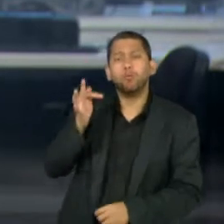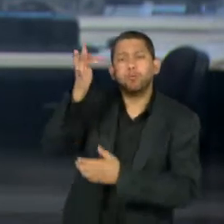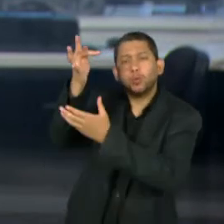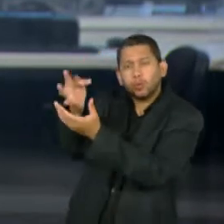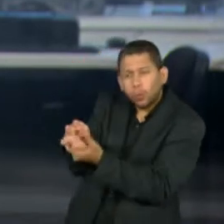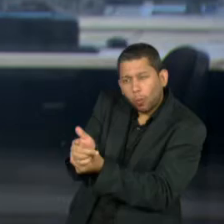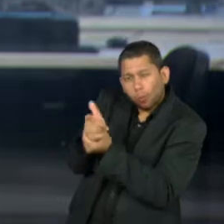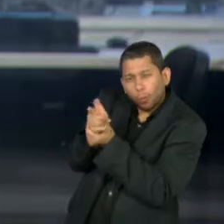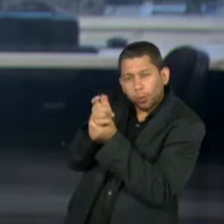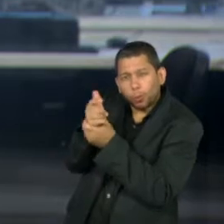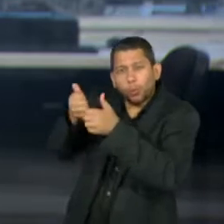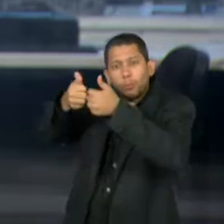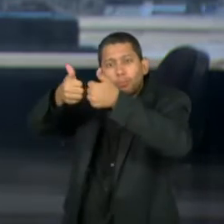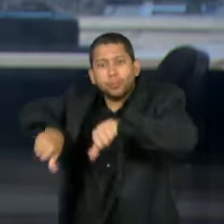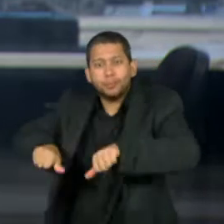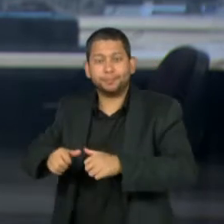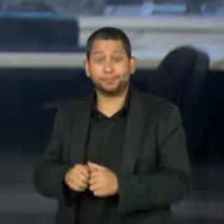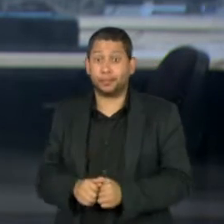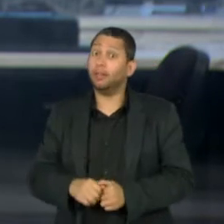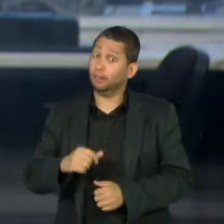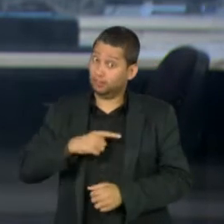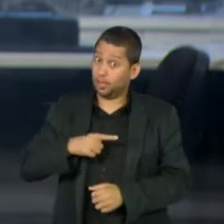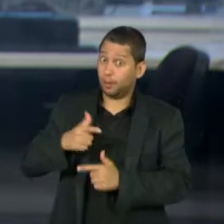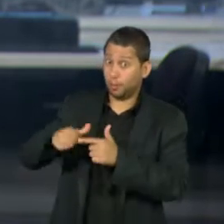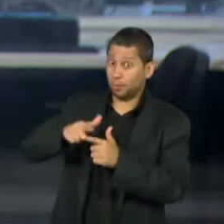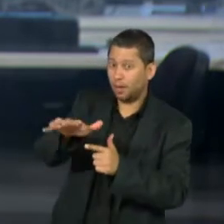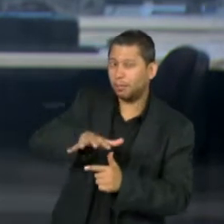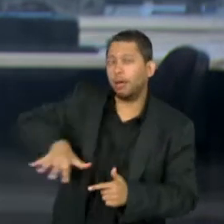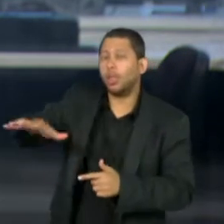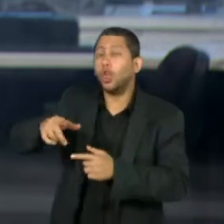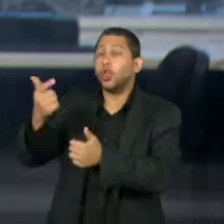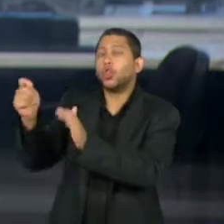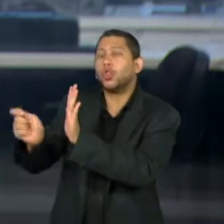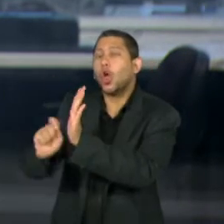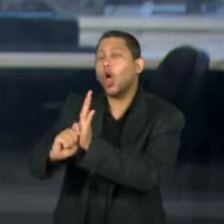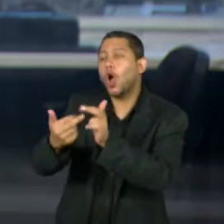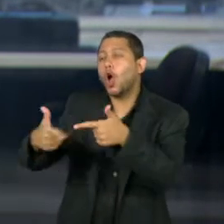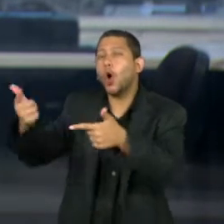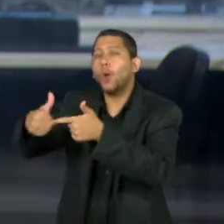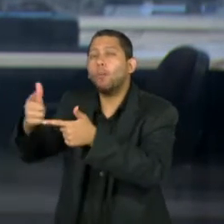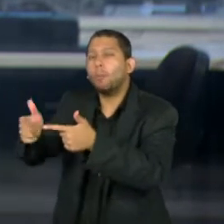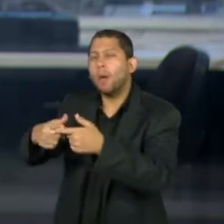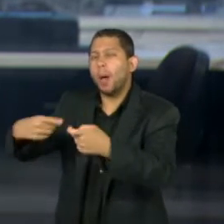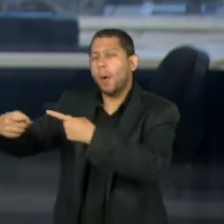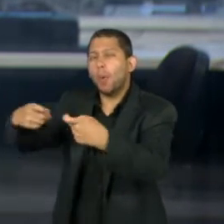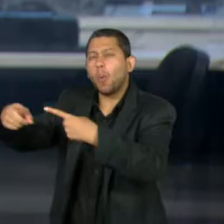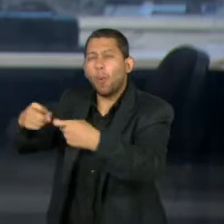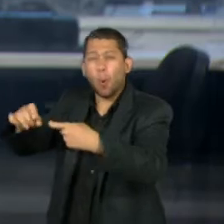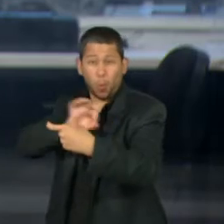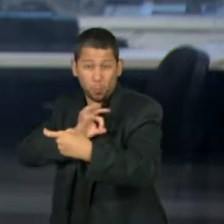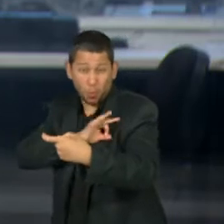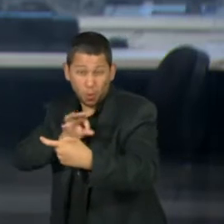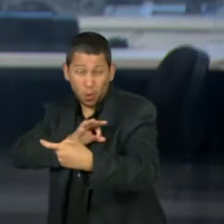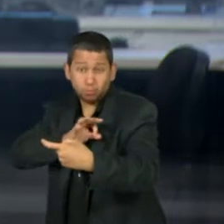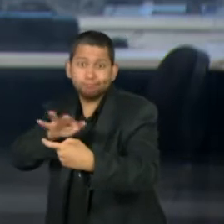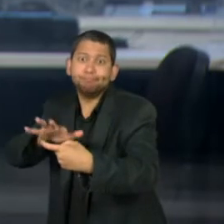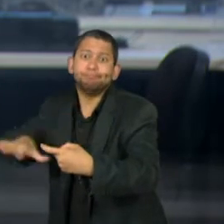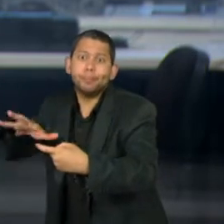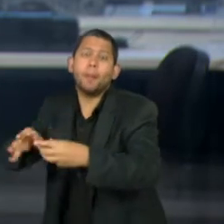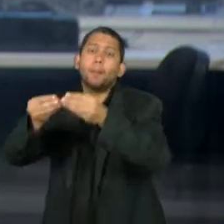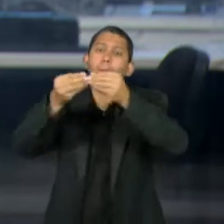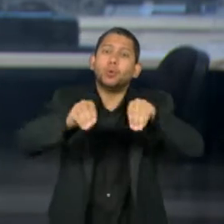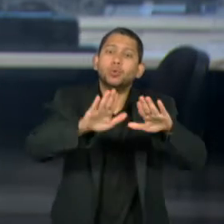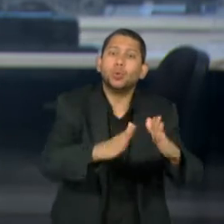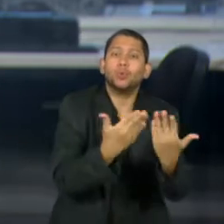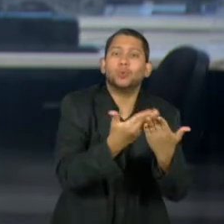os impactos da guerra às drogas no desempenho escolar. 74% das escolas da cidade do Rio de Janeiro tiveram